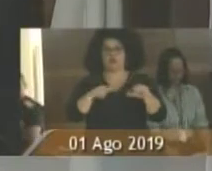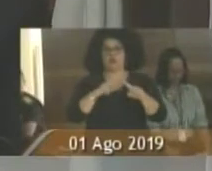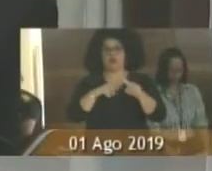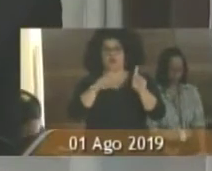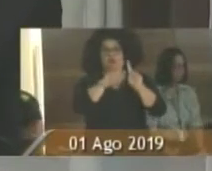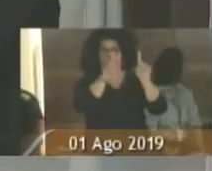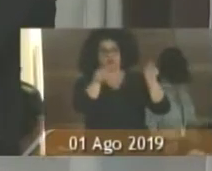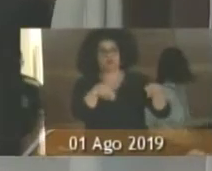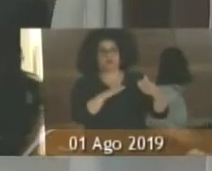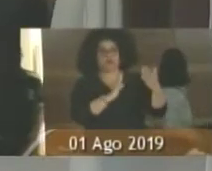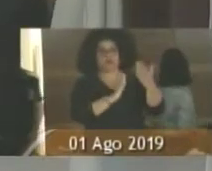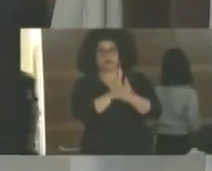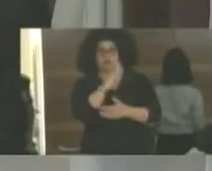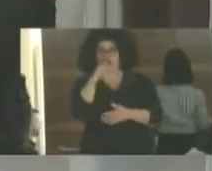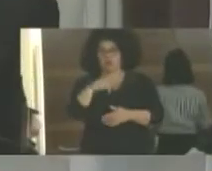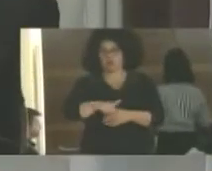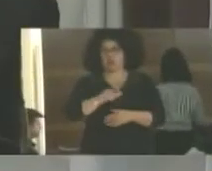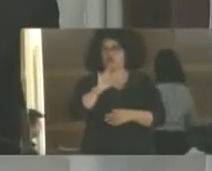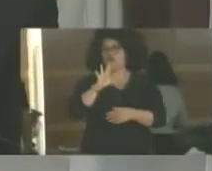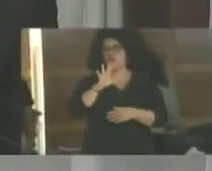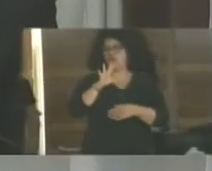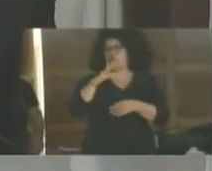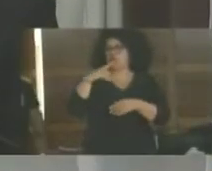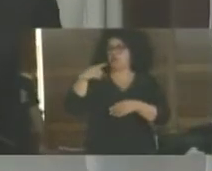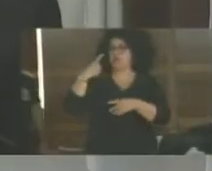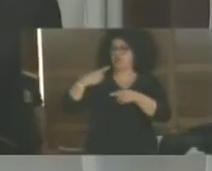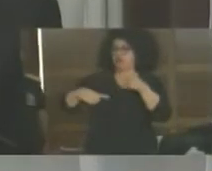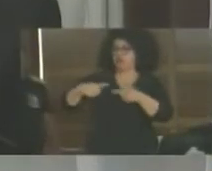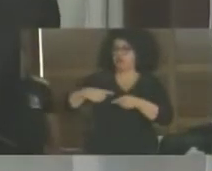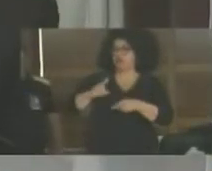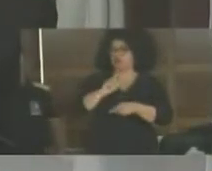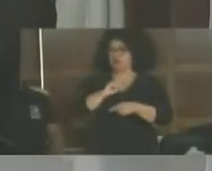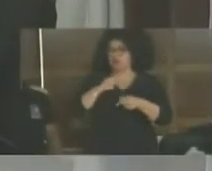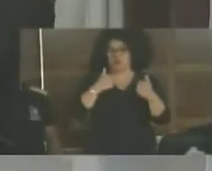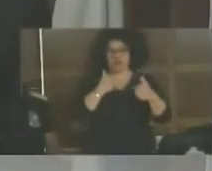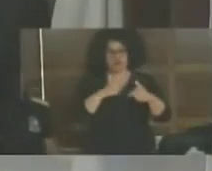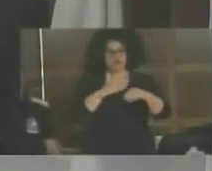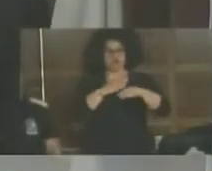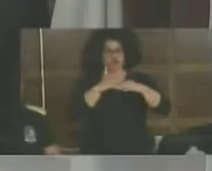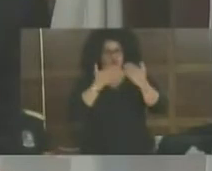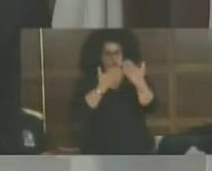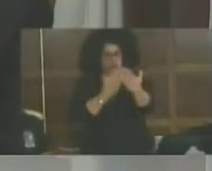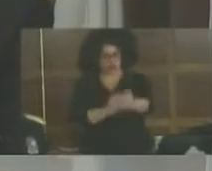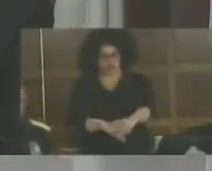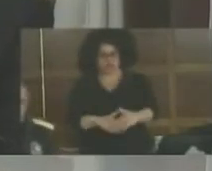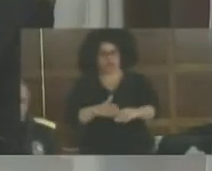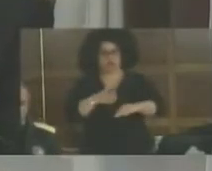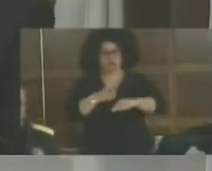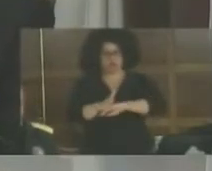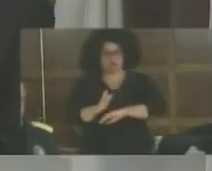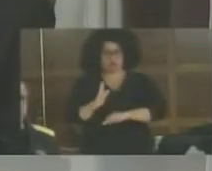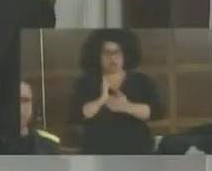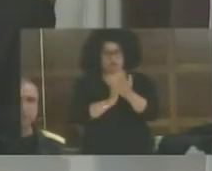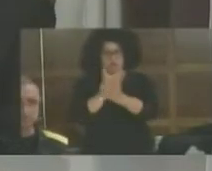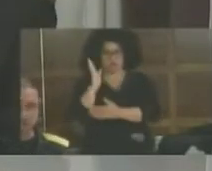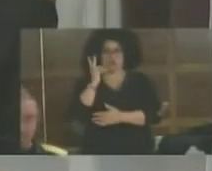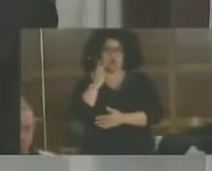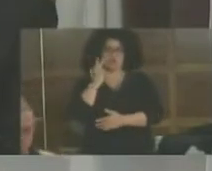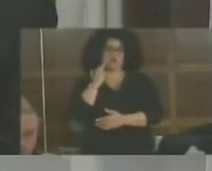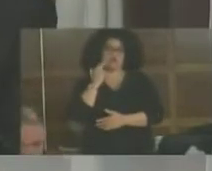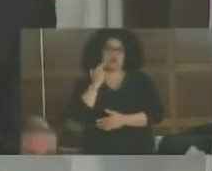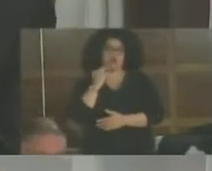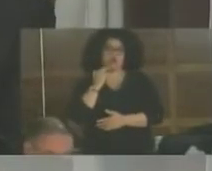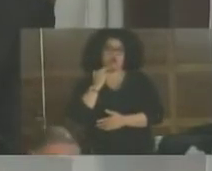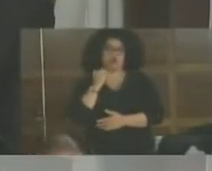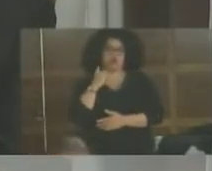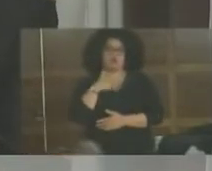concursado, ele não está aqui por indicação política só, né? Ele vem fazendo um trabalho árduo e foi lembrado, né? E nesse recesso eu